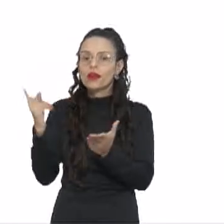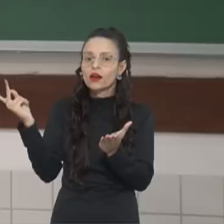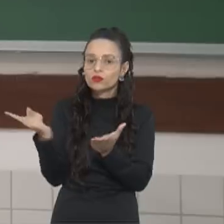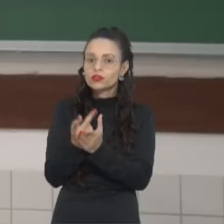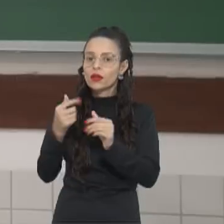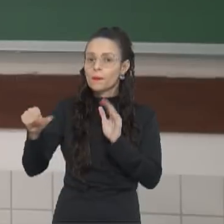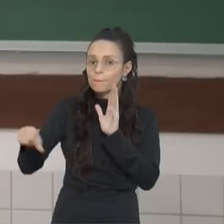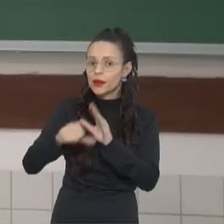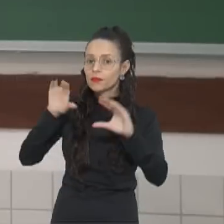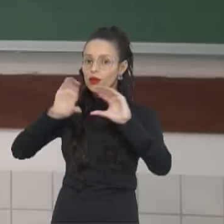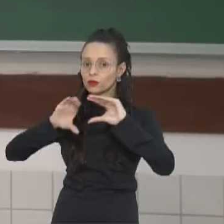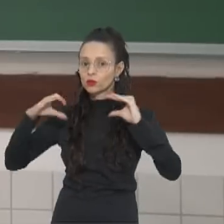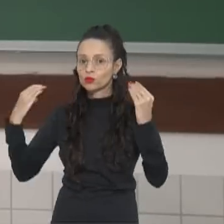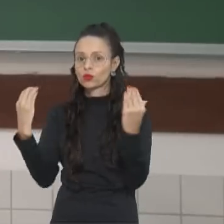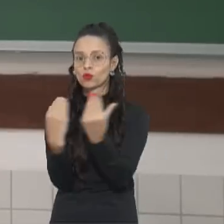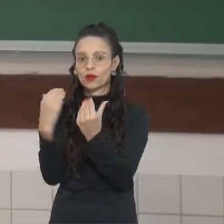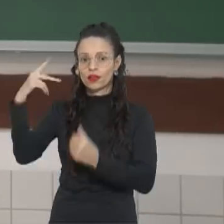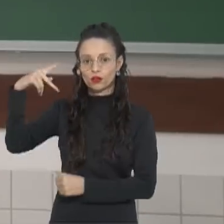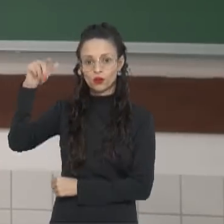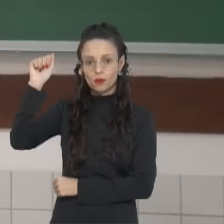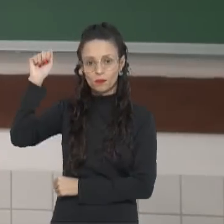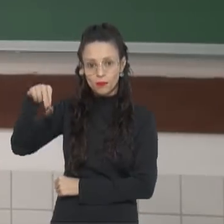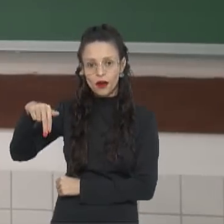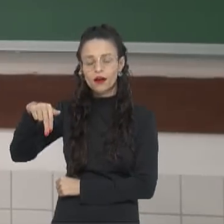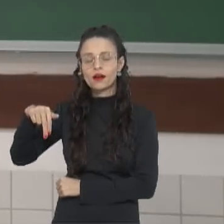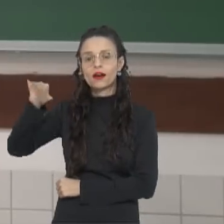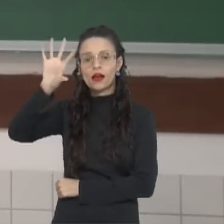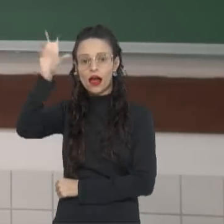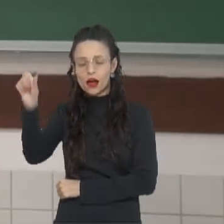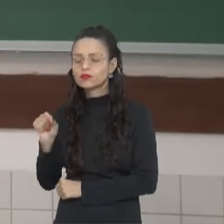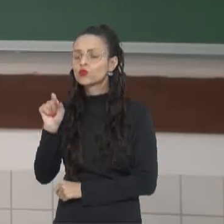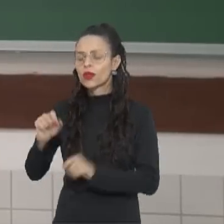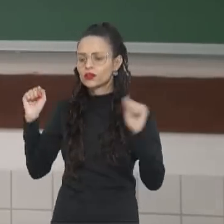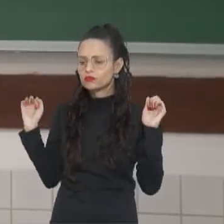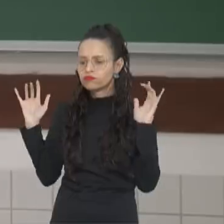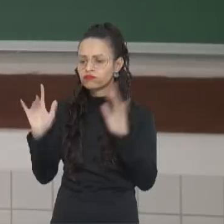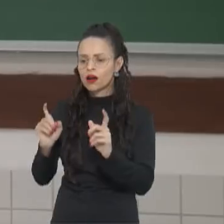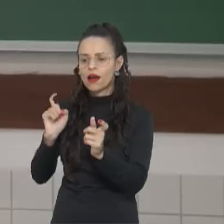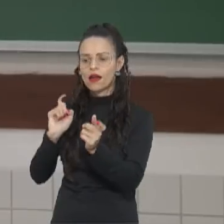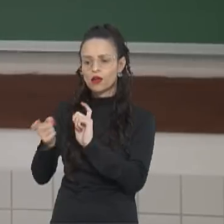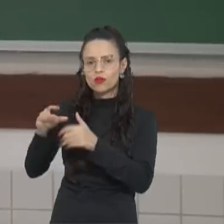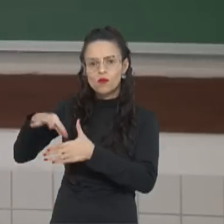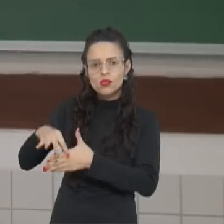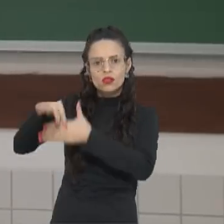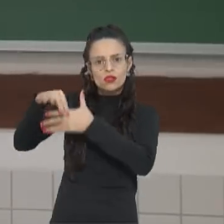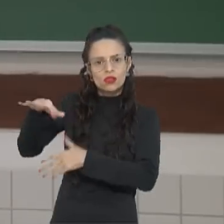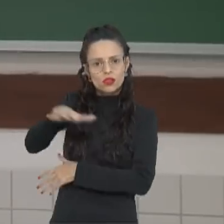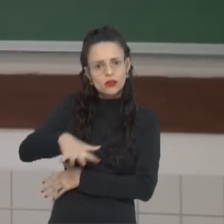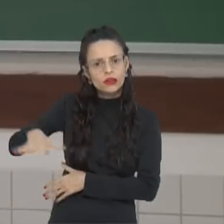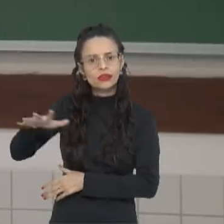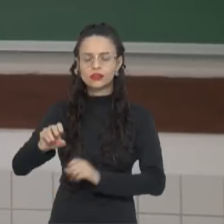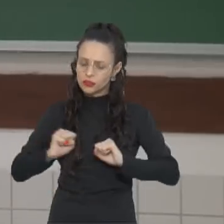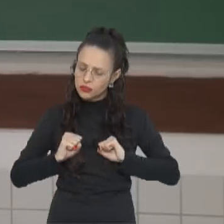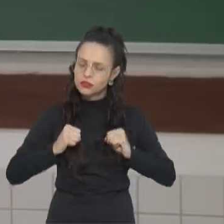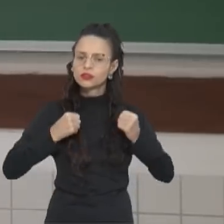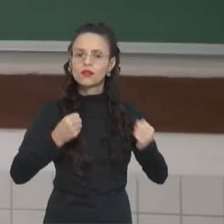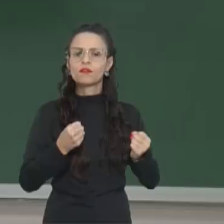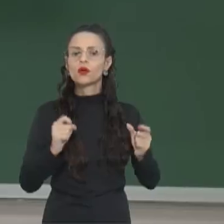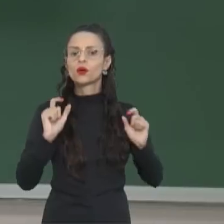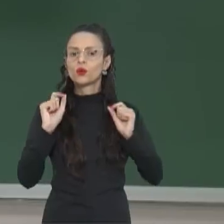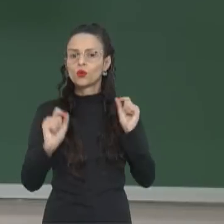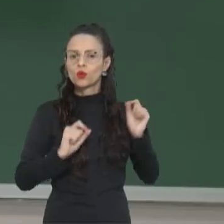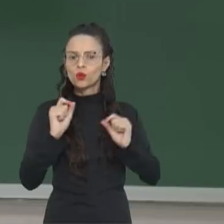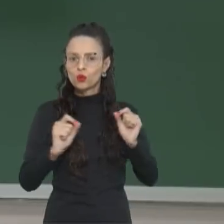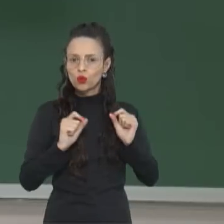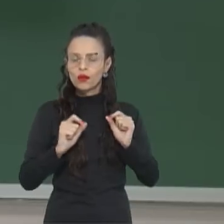Congresso Pan-Africano, então uma reunião de lideranças africanas, onde se defendeu a